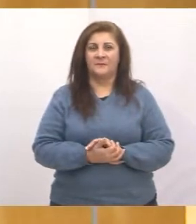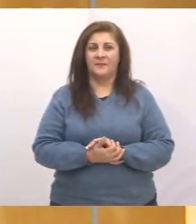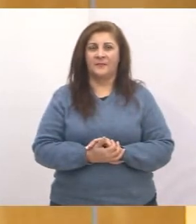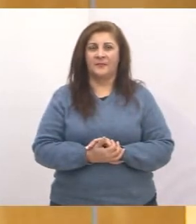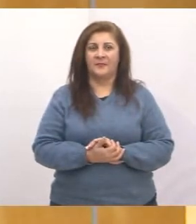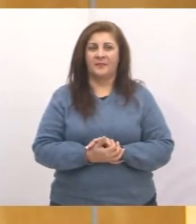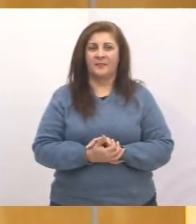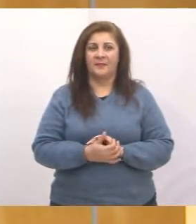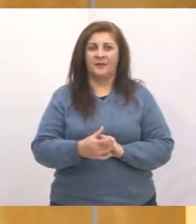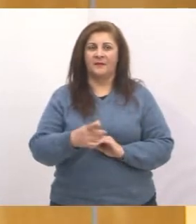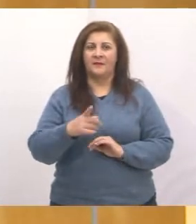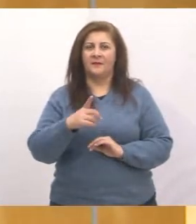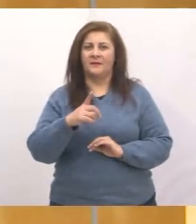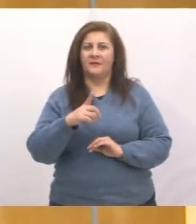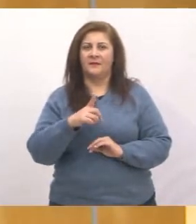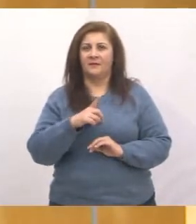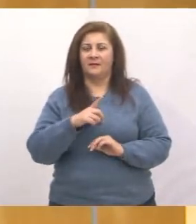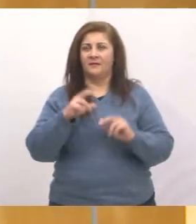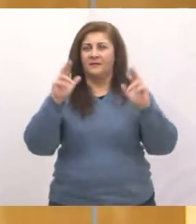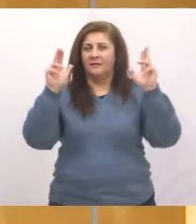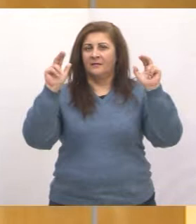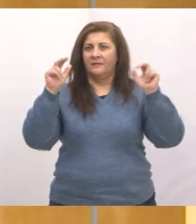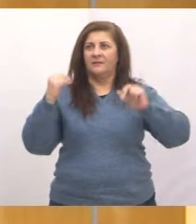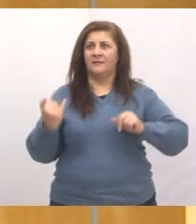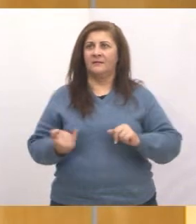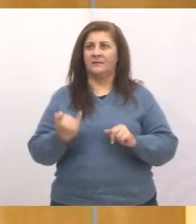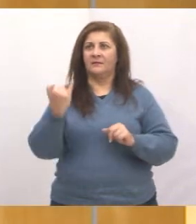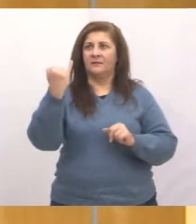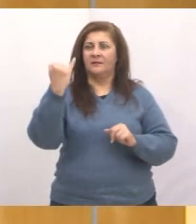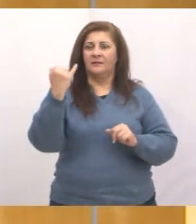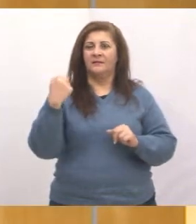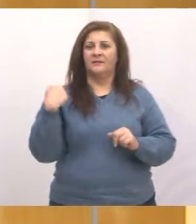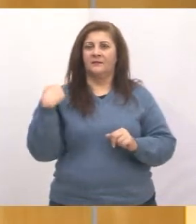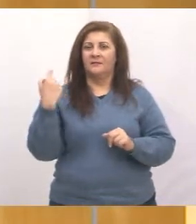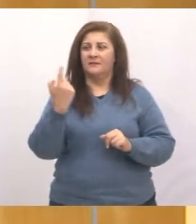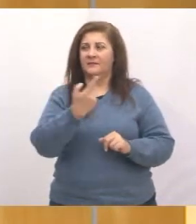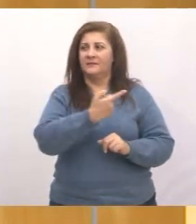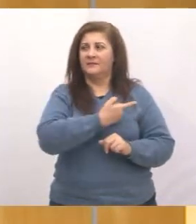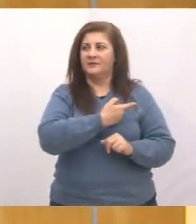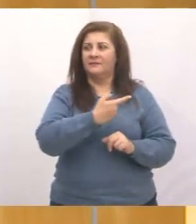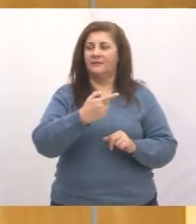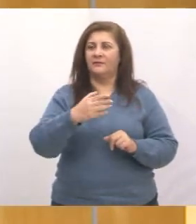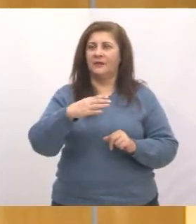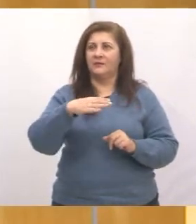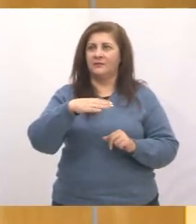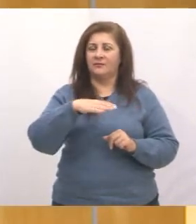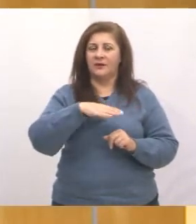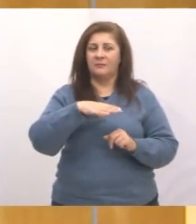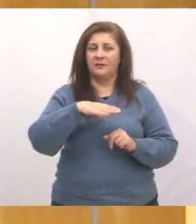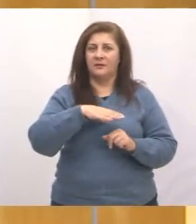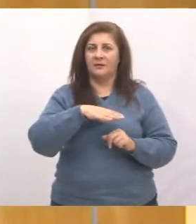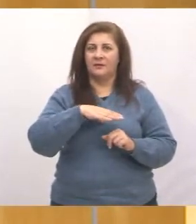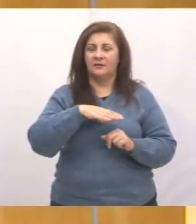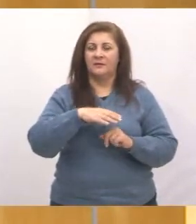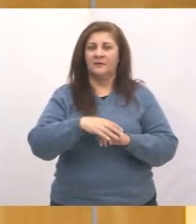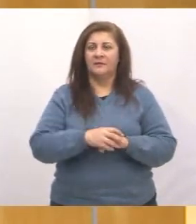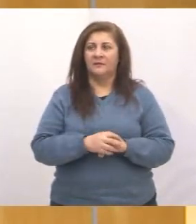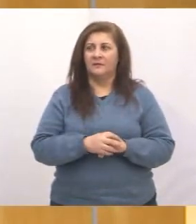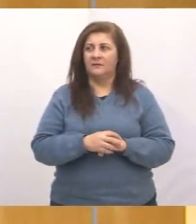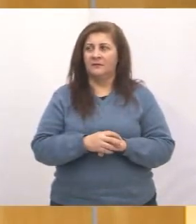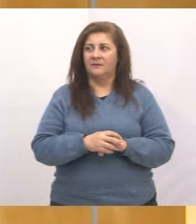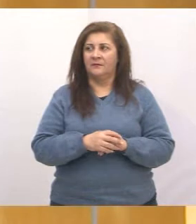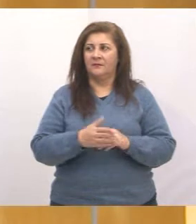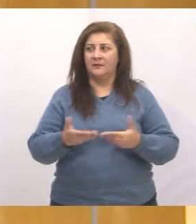fundo muito importante para a nossa cidade, que é o Serviço de Regulação de Saneamento